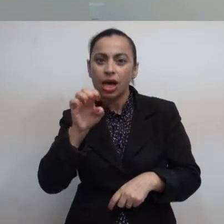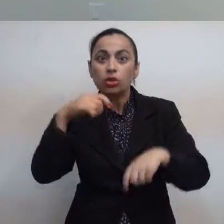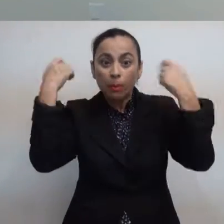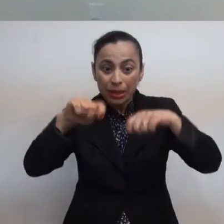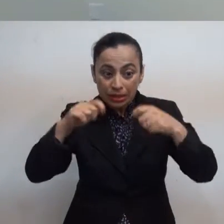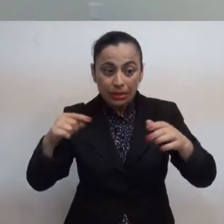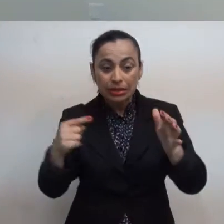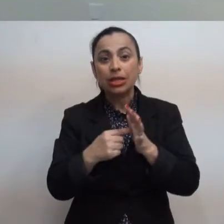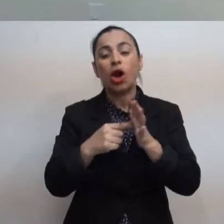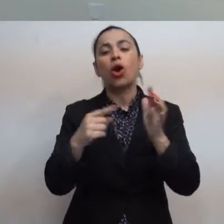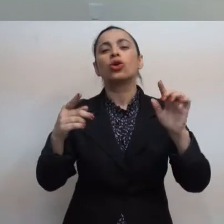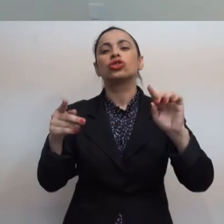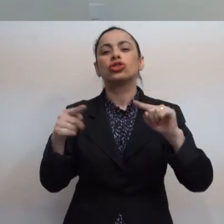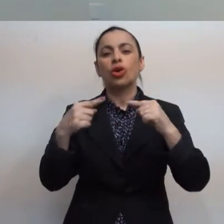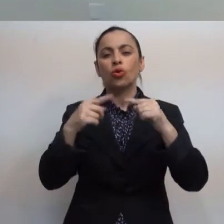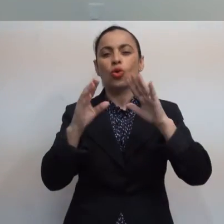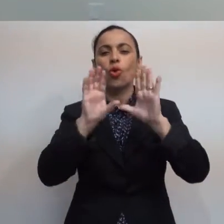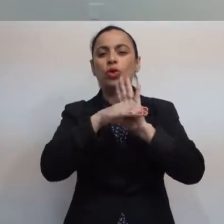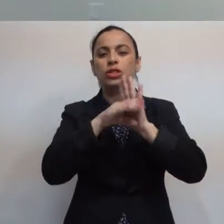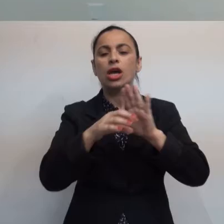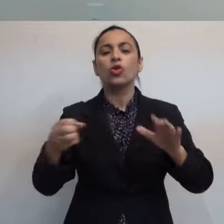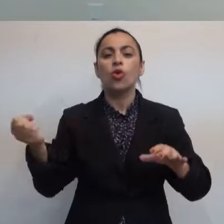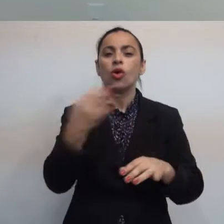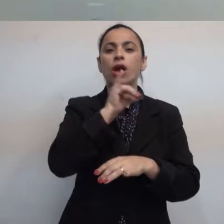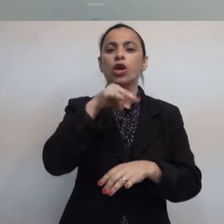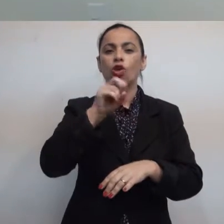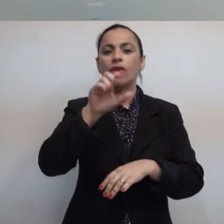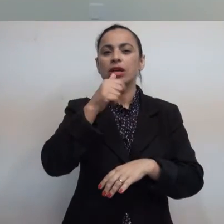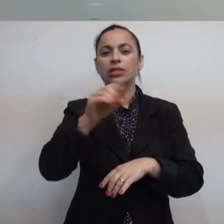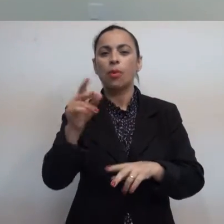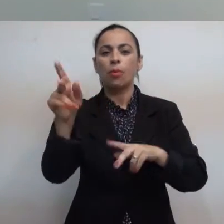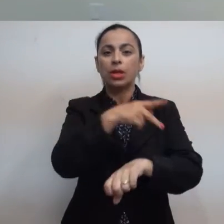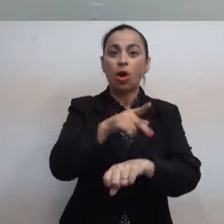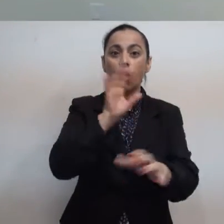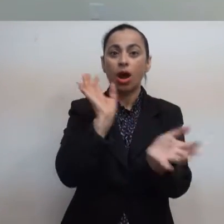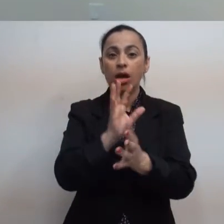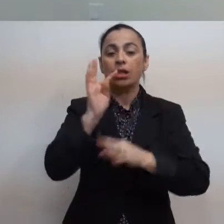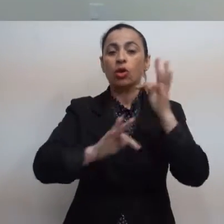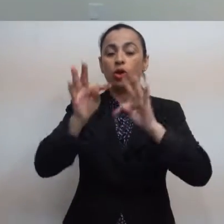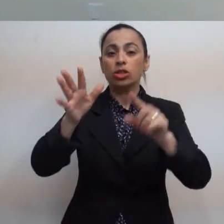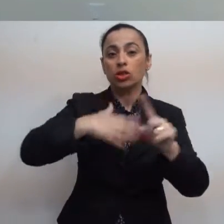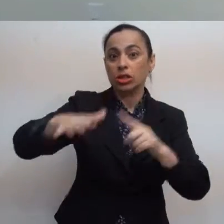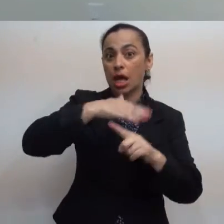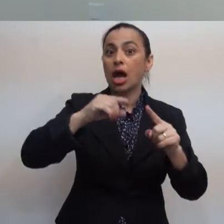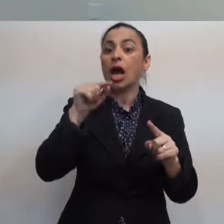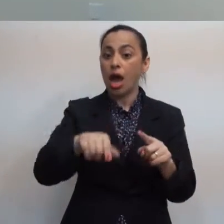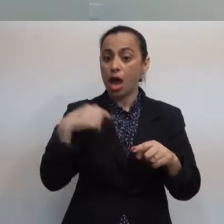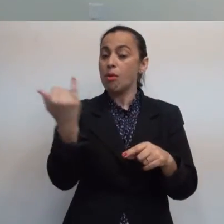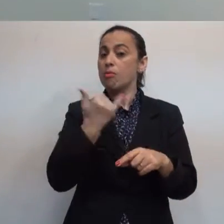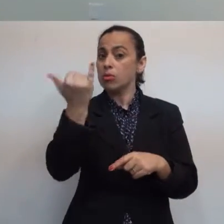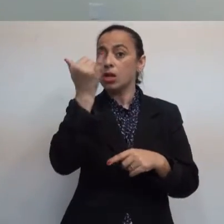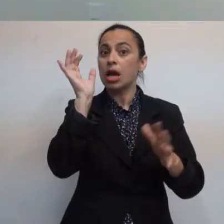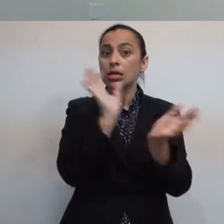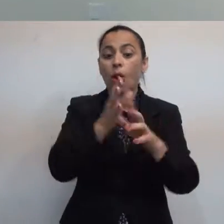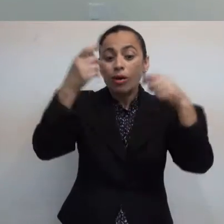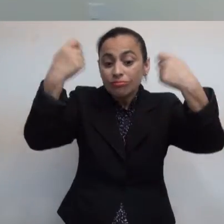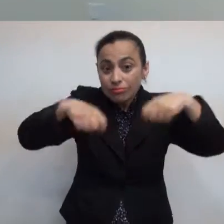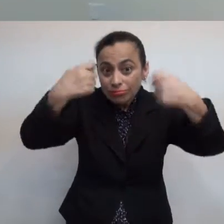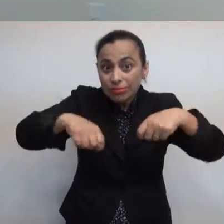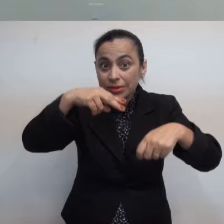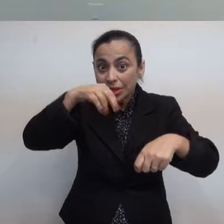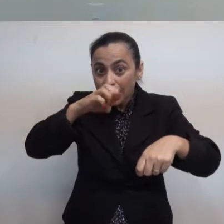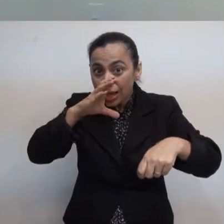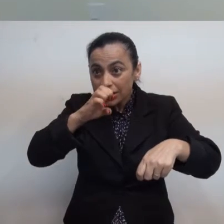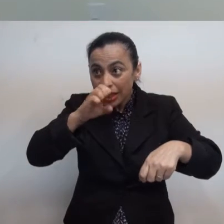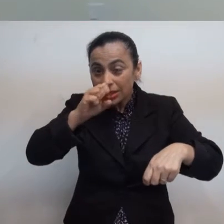importante para o conceito de inovação pedagógica, para a questão de tecnologia na sociedade, é a